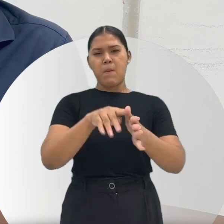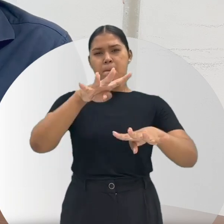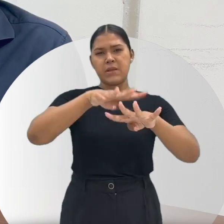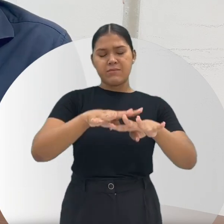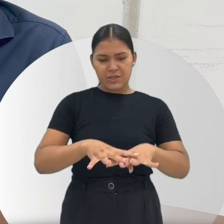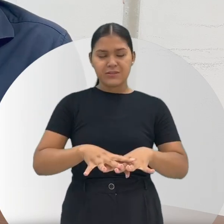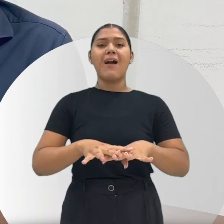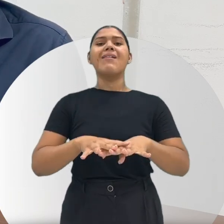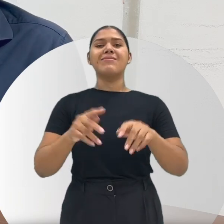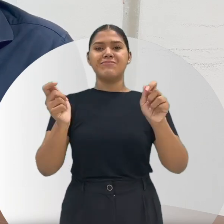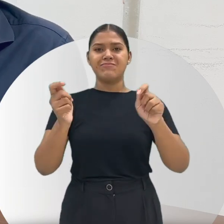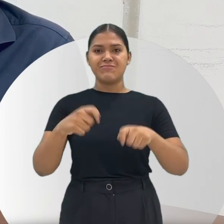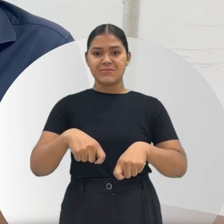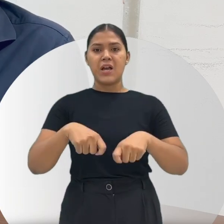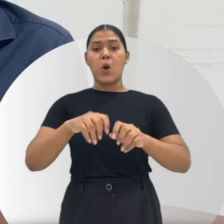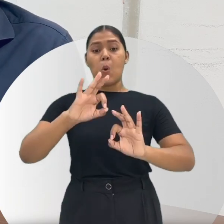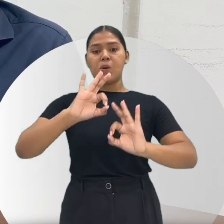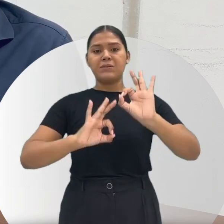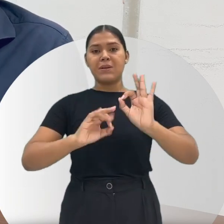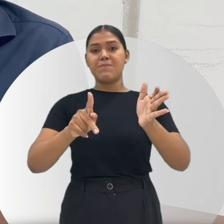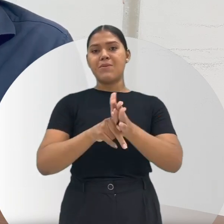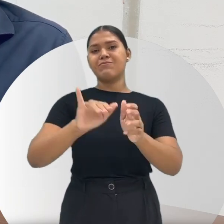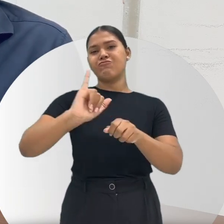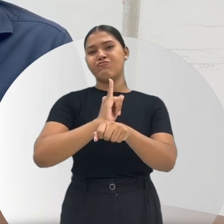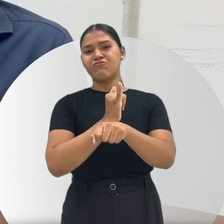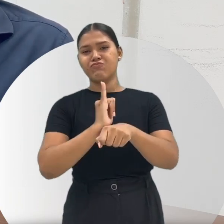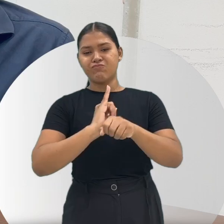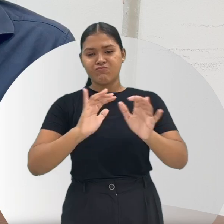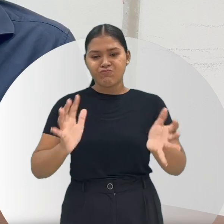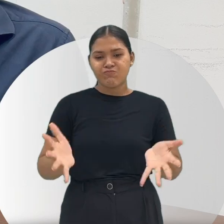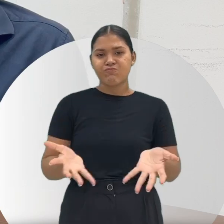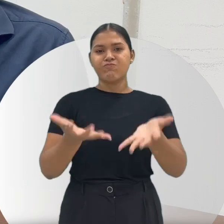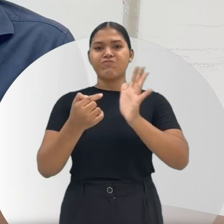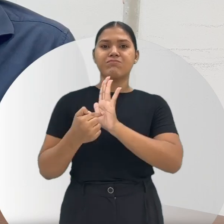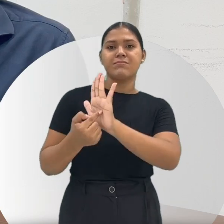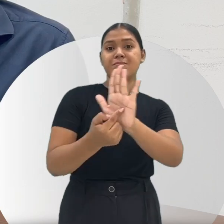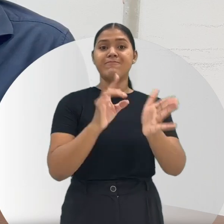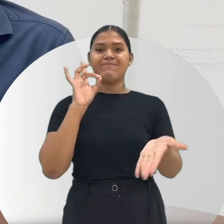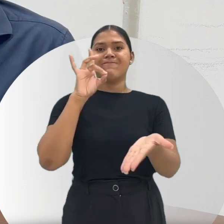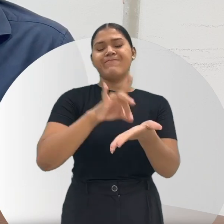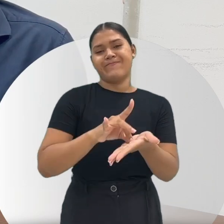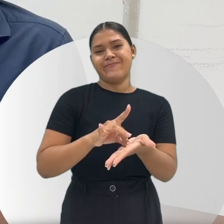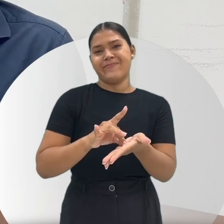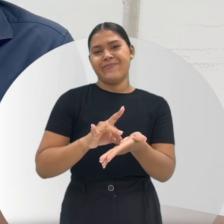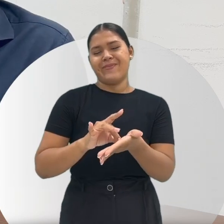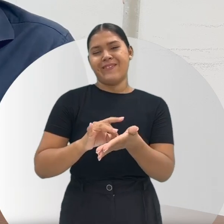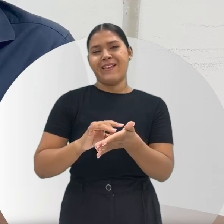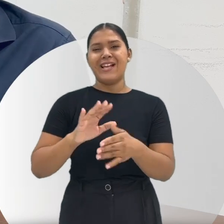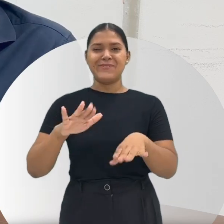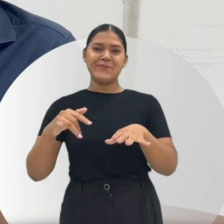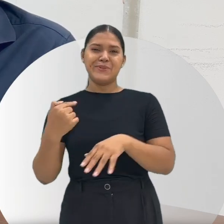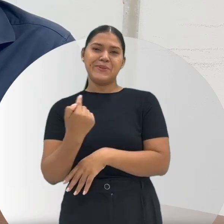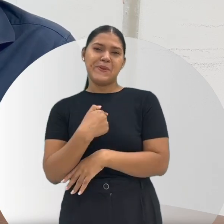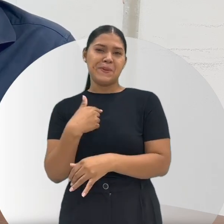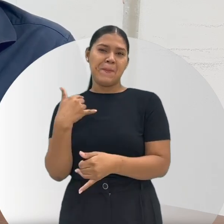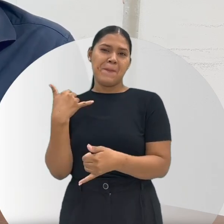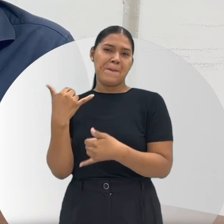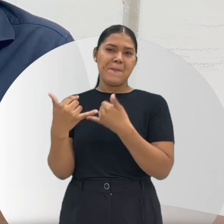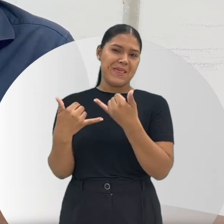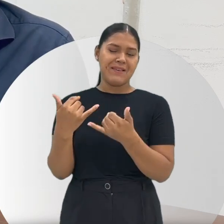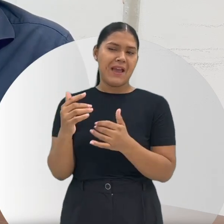ideias, o desenvolvimento da competência dele, da autonomia dele. A matemática, embora a gente brinque, né? Até hoje eu não usei o teorema de